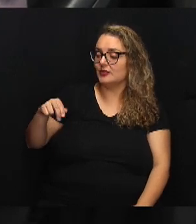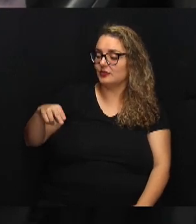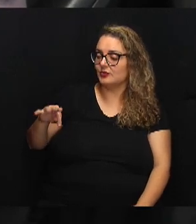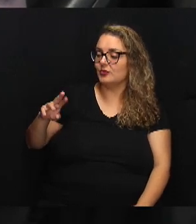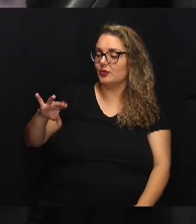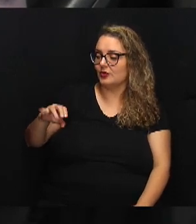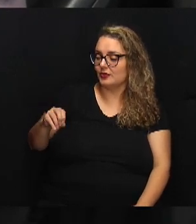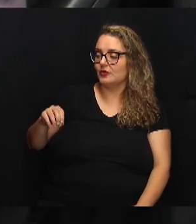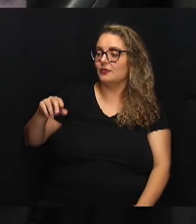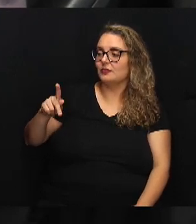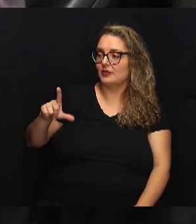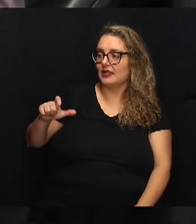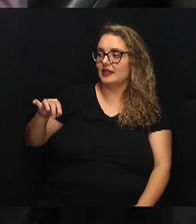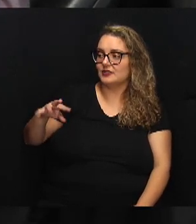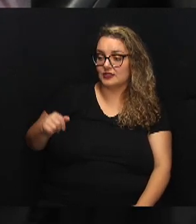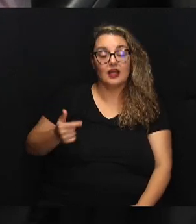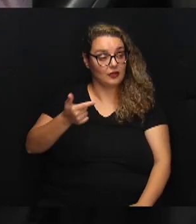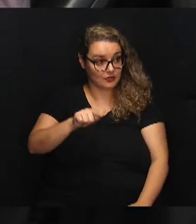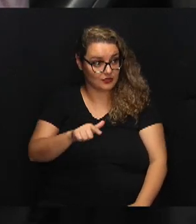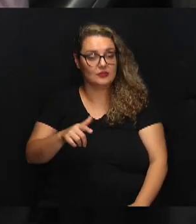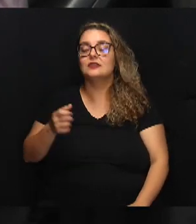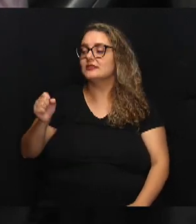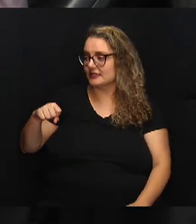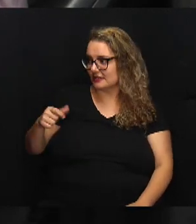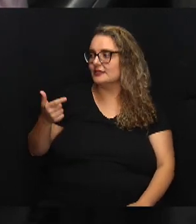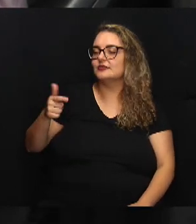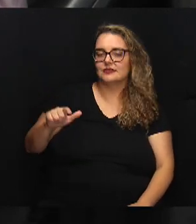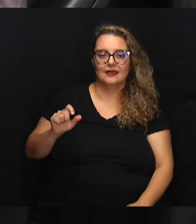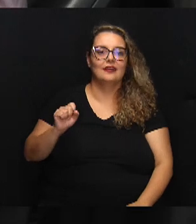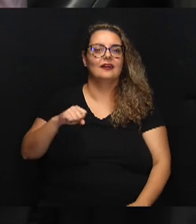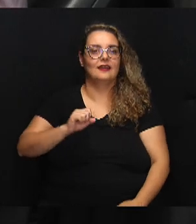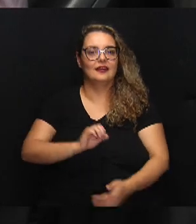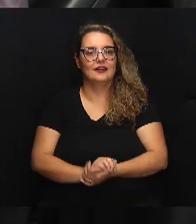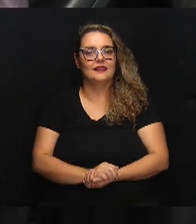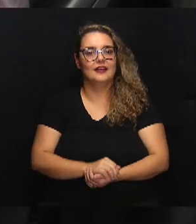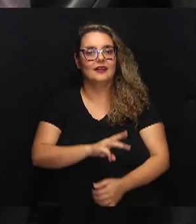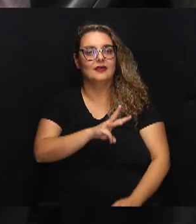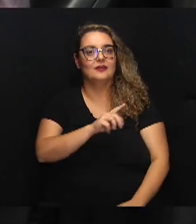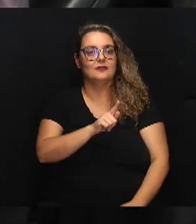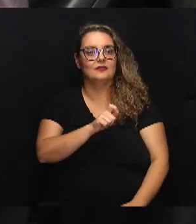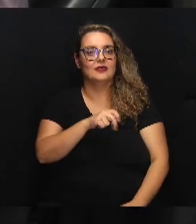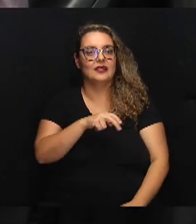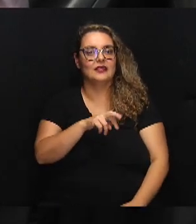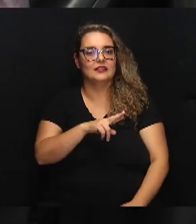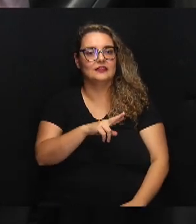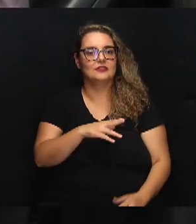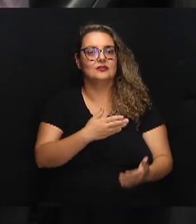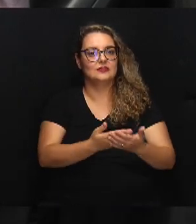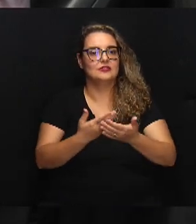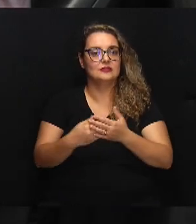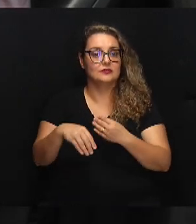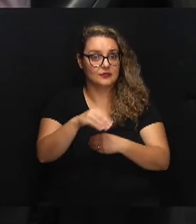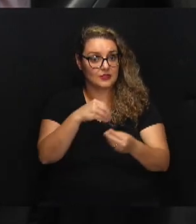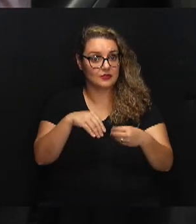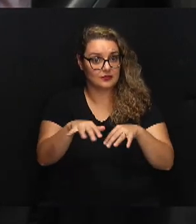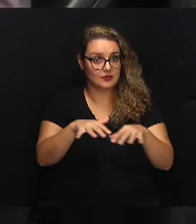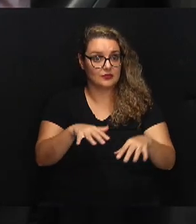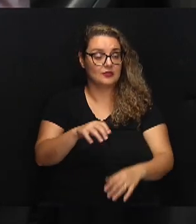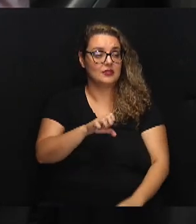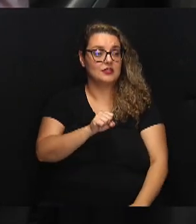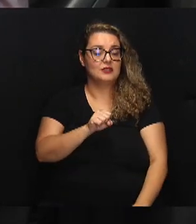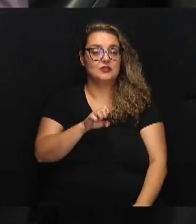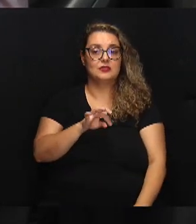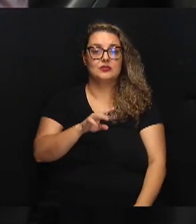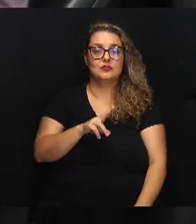Sim. E aí o Wagner, então, decide estudar e já se envolve no movimento estudantil. Isso, aí eu fui